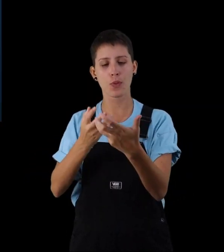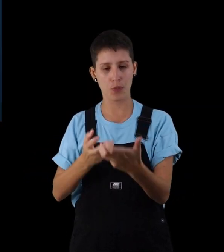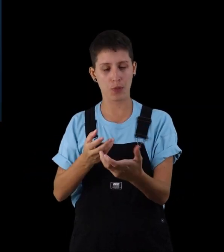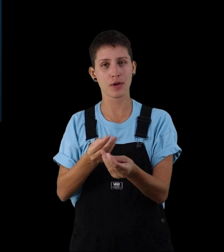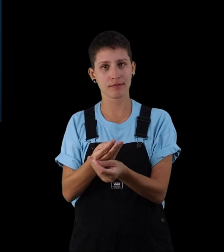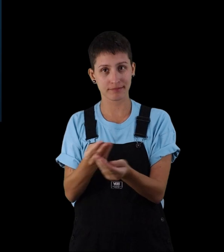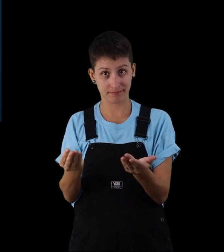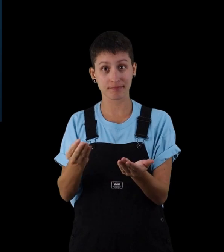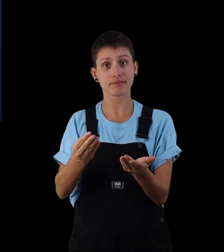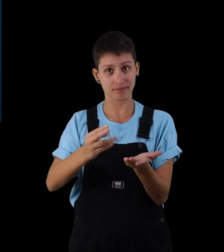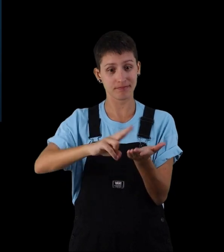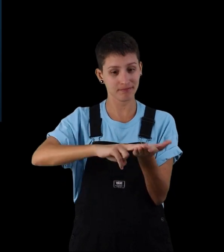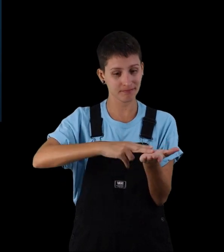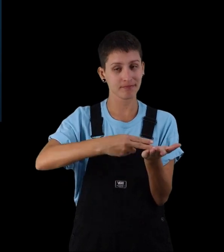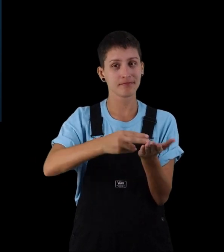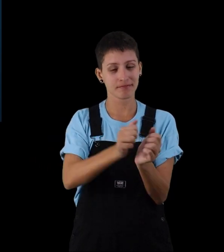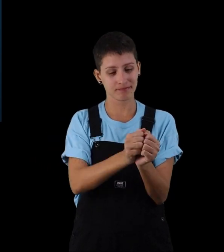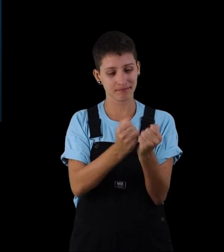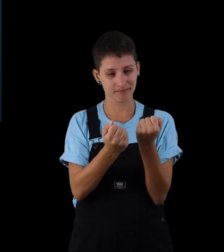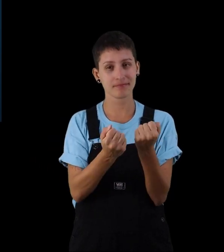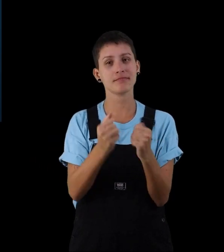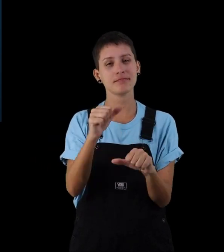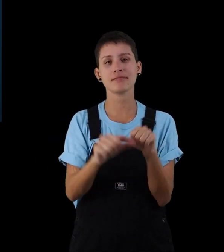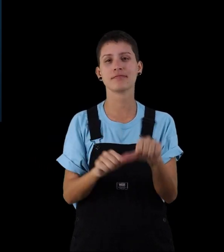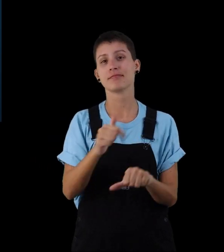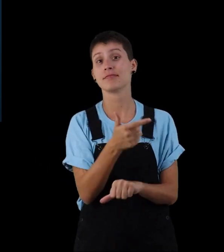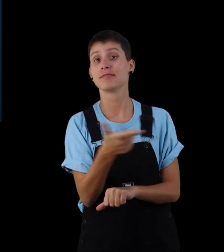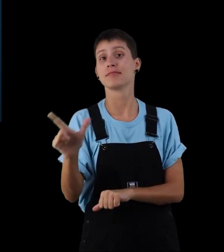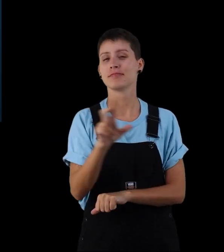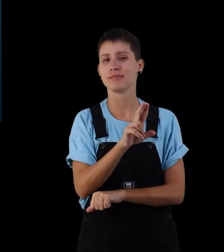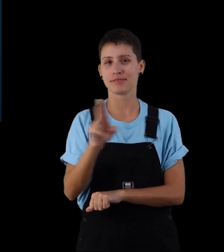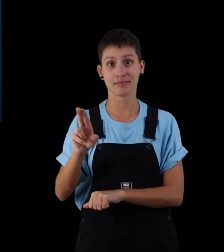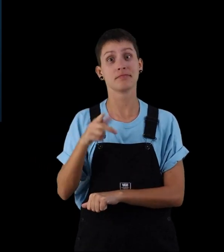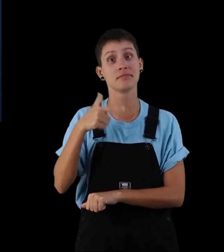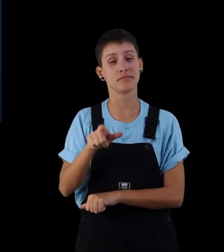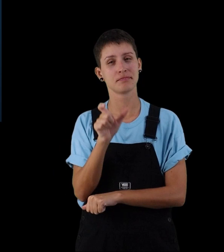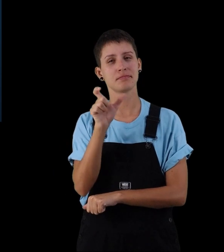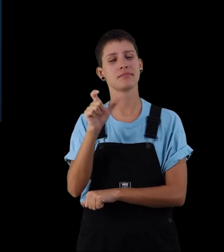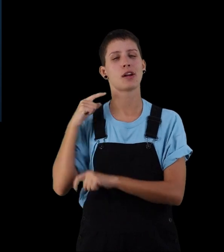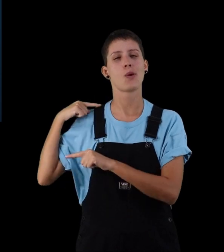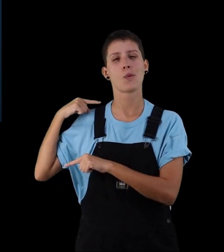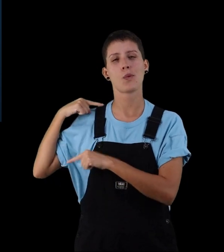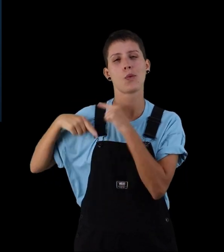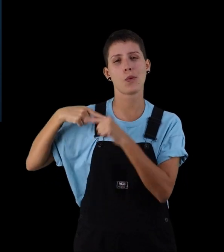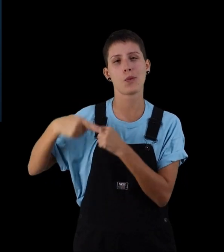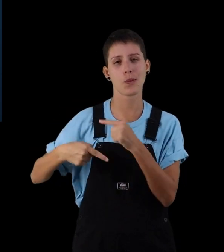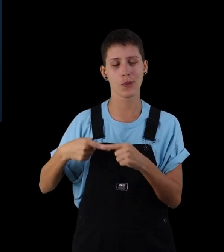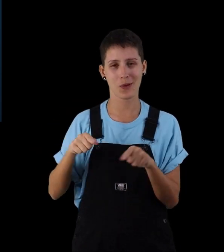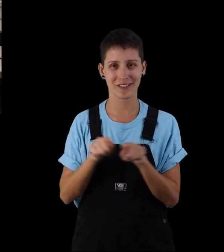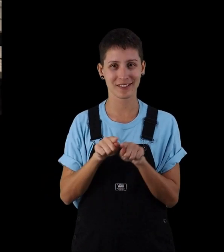Depois que esfriava, servia para passar no pão, ou seja, virava chimia, mais uma